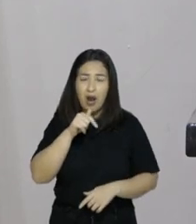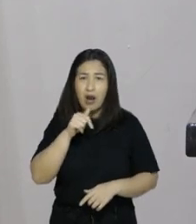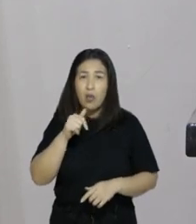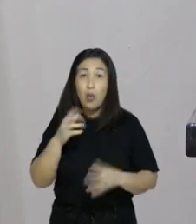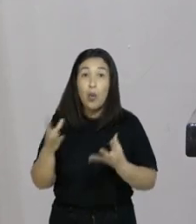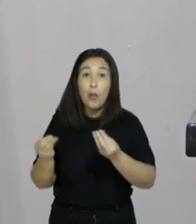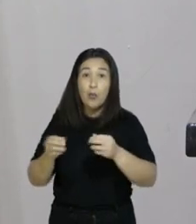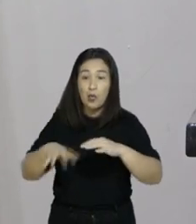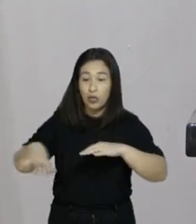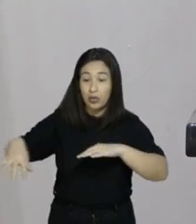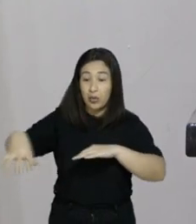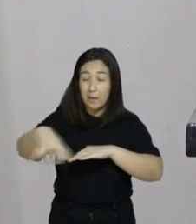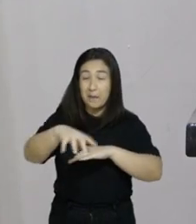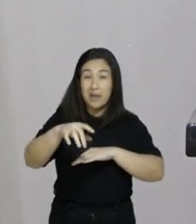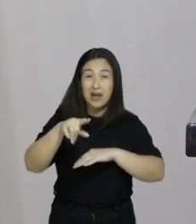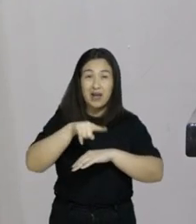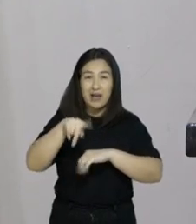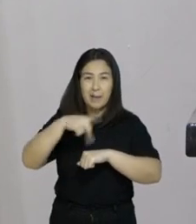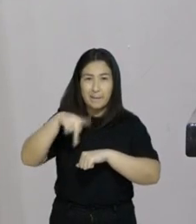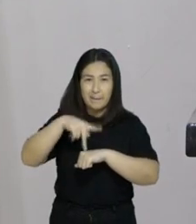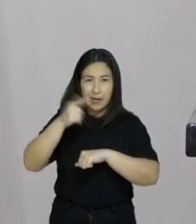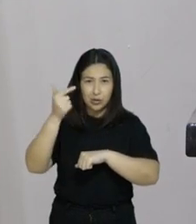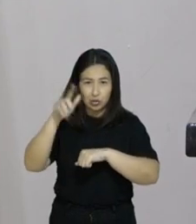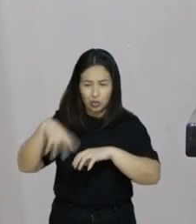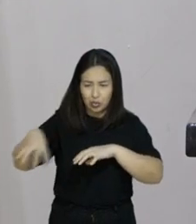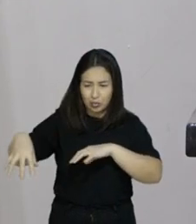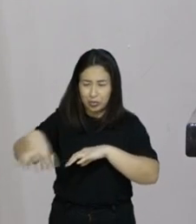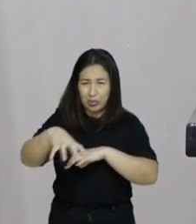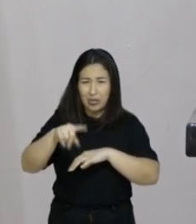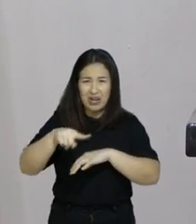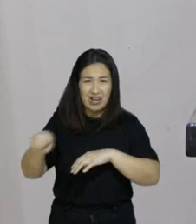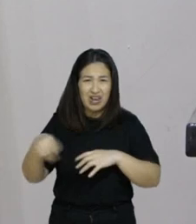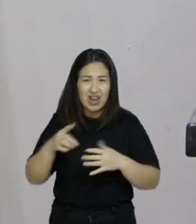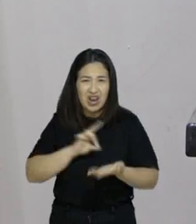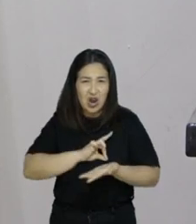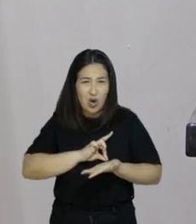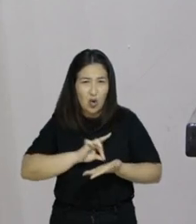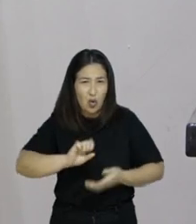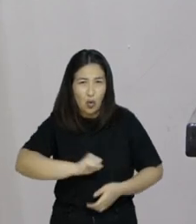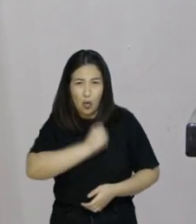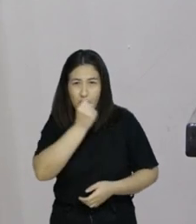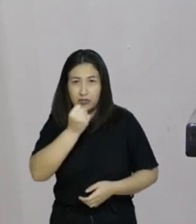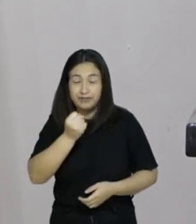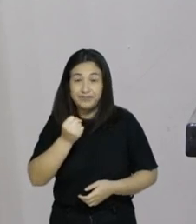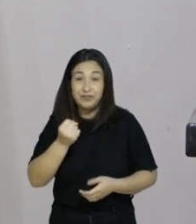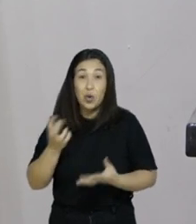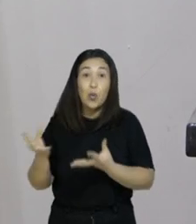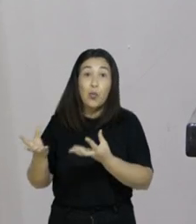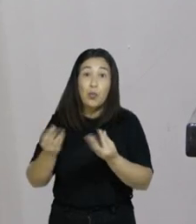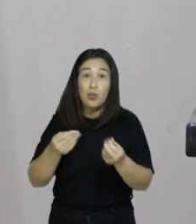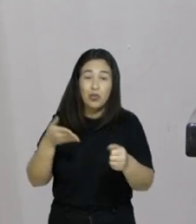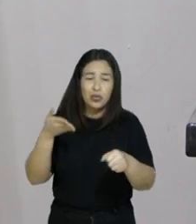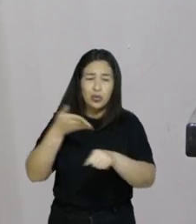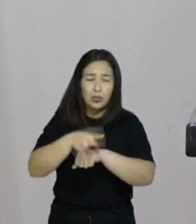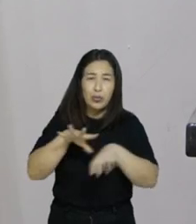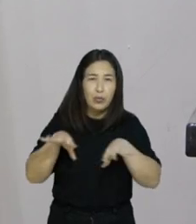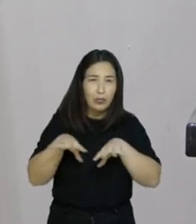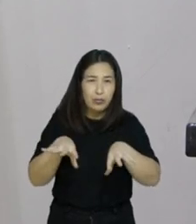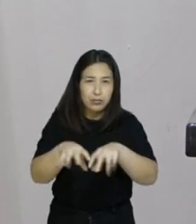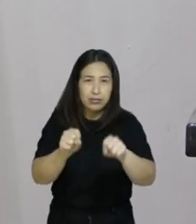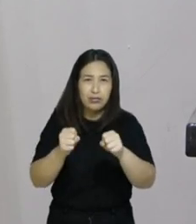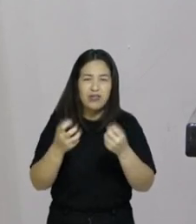maioria hostis à sua população, é um país que sofreu seguidas tentativas de invasão e seu povo de